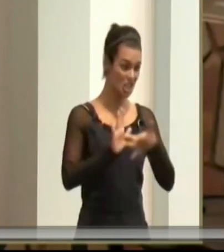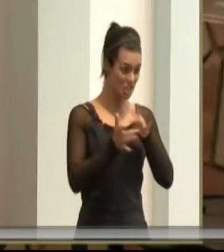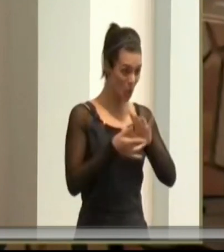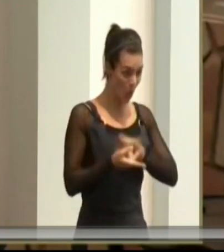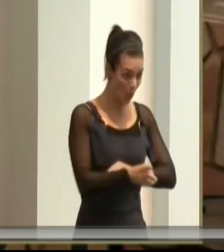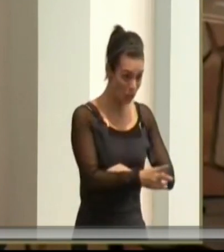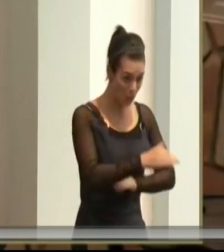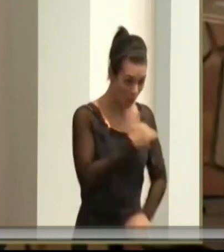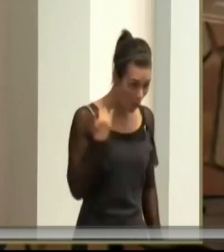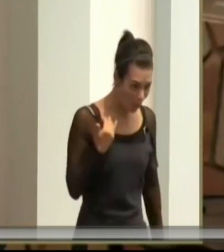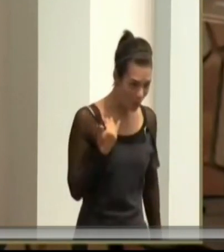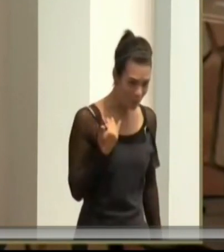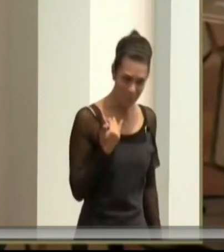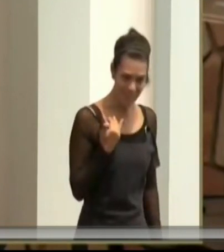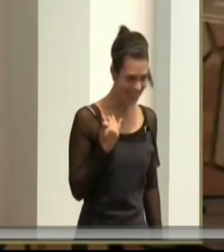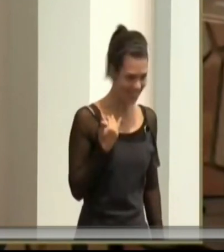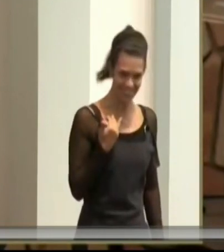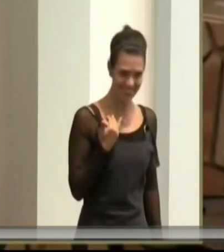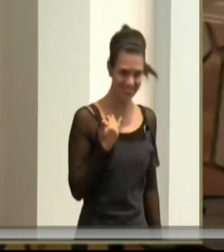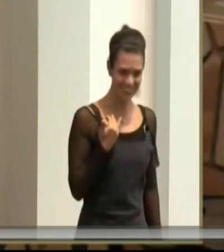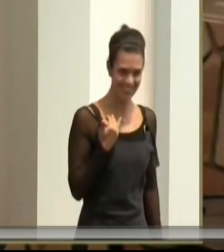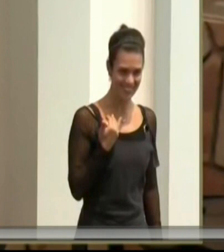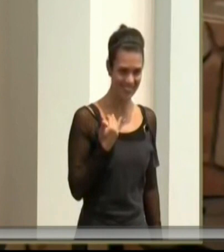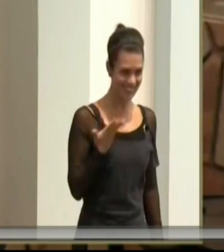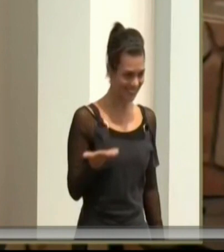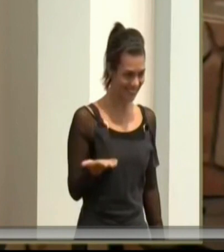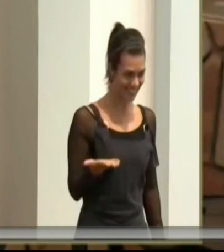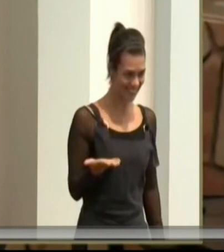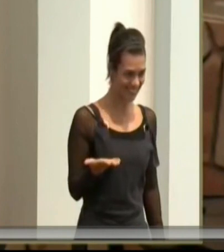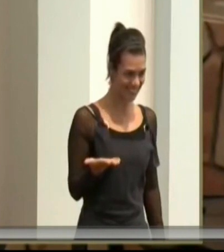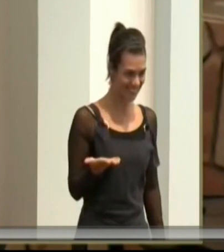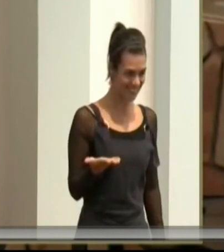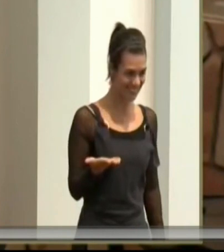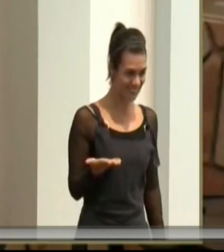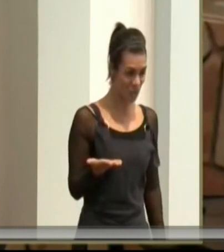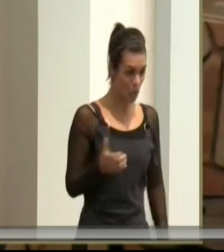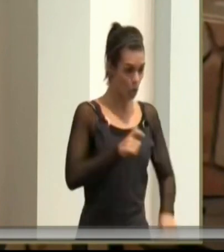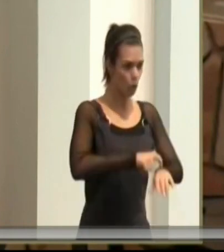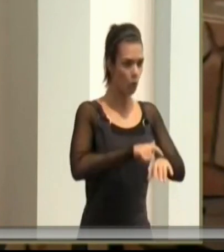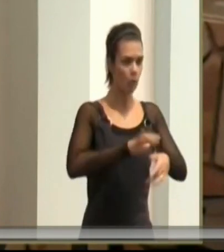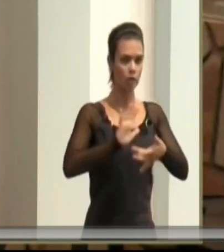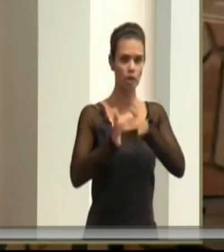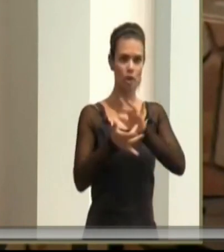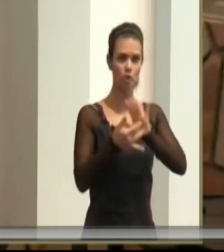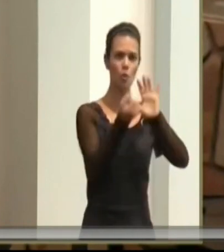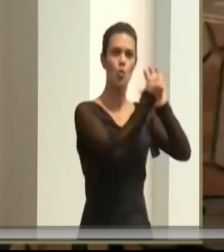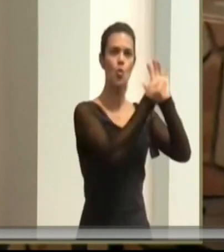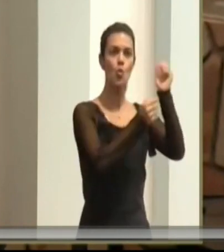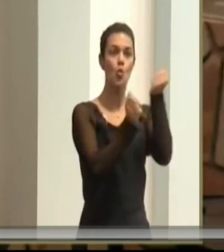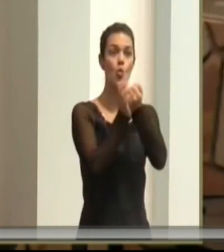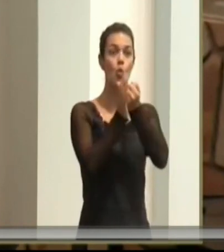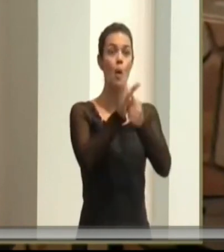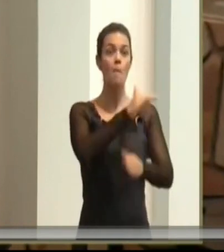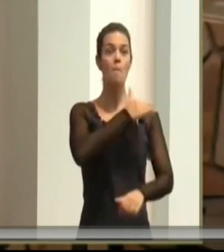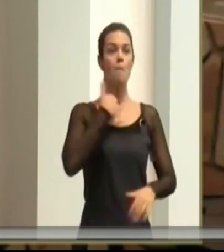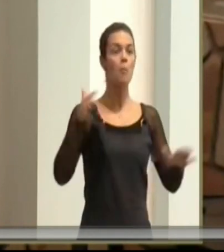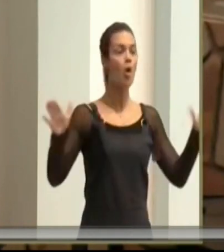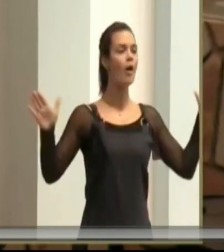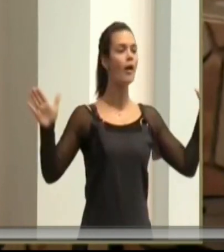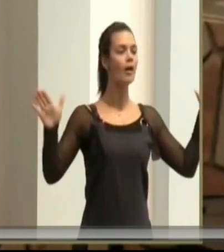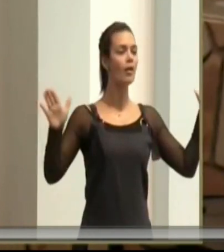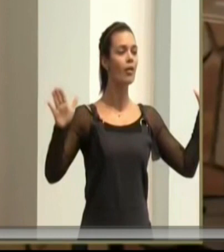porque quando nós encontramos que, tendo dito isto, ele morreu para